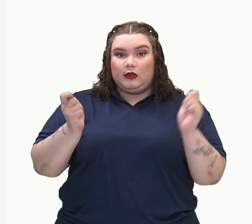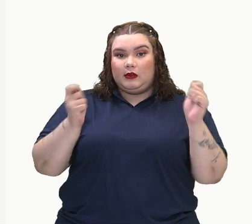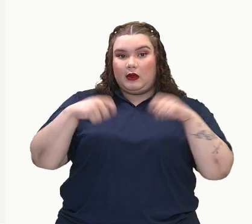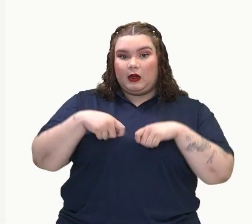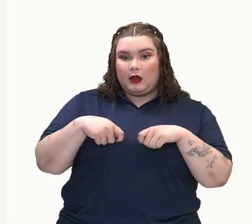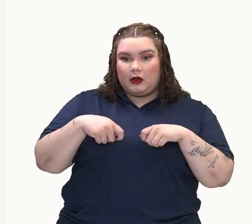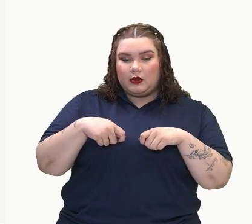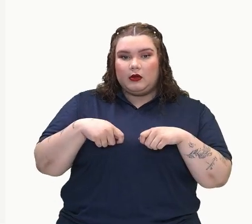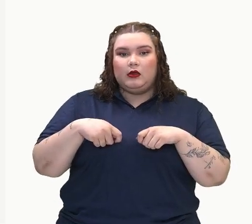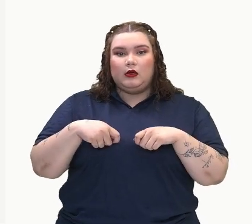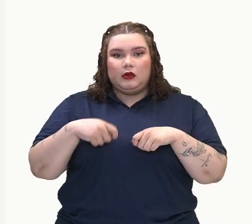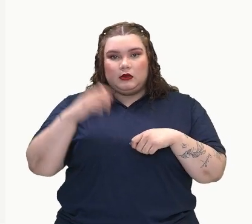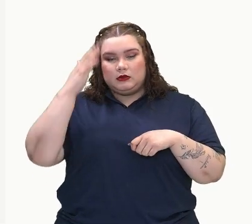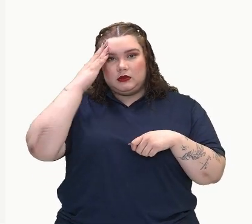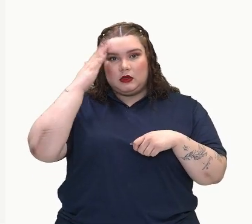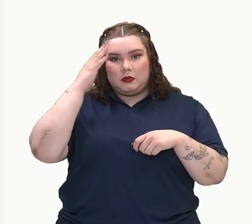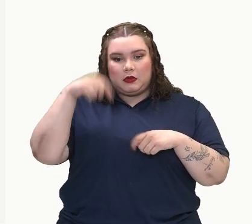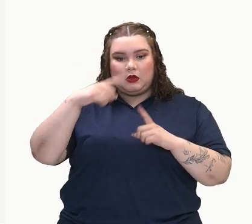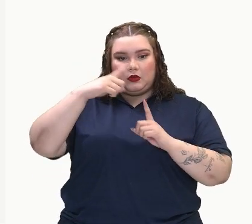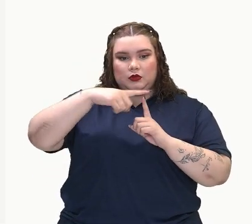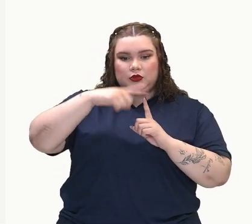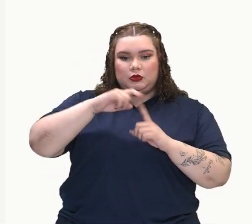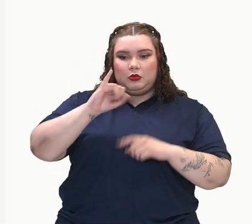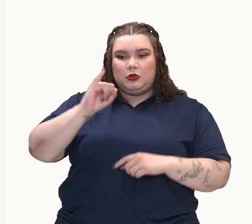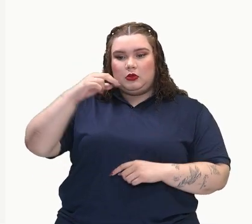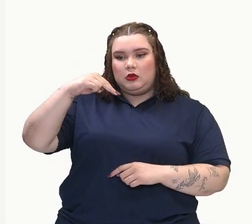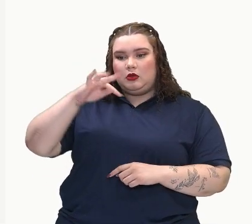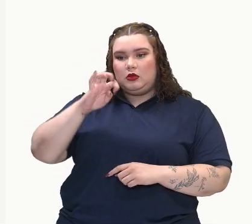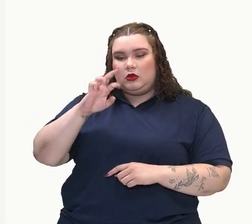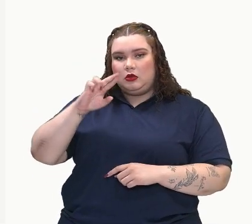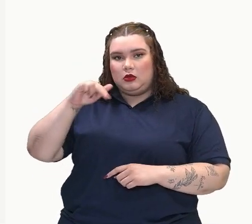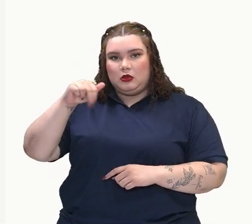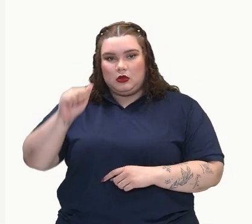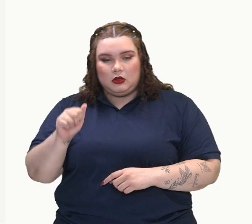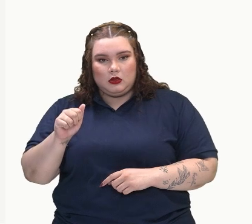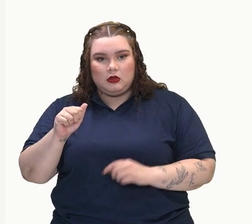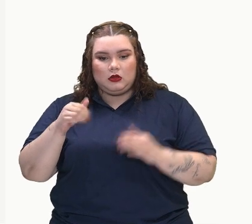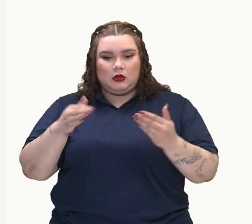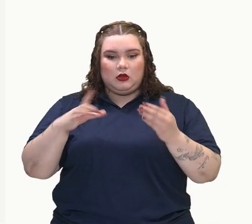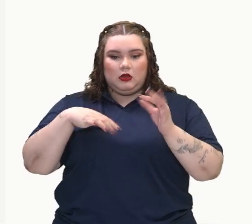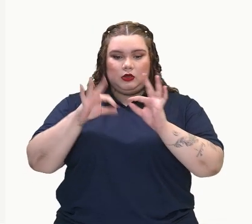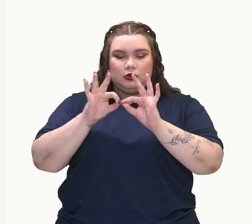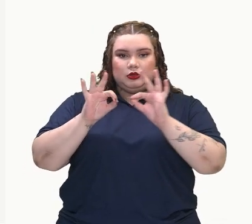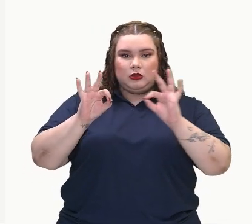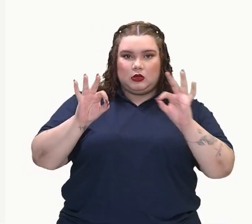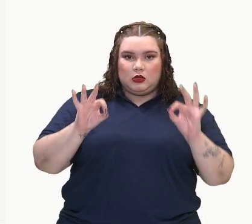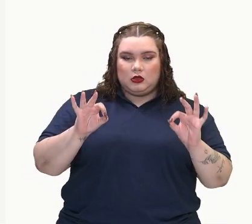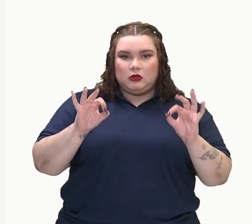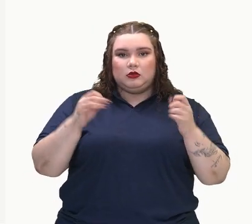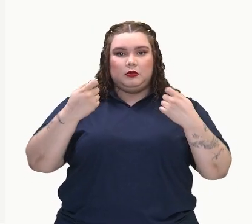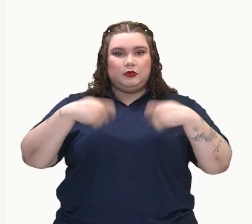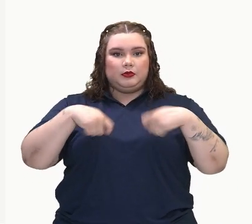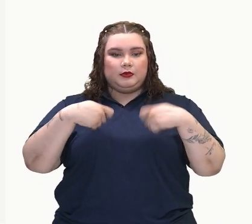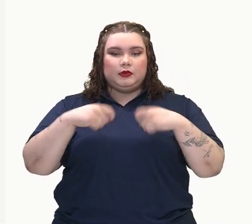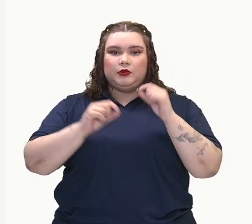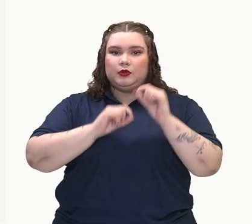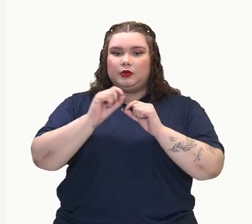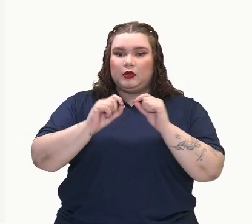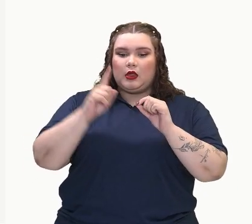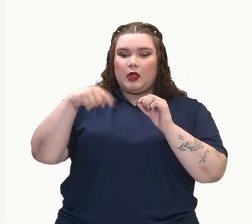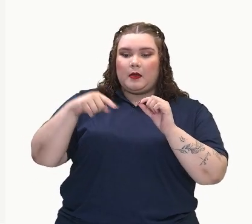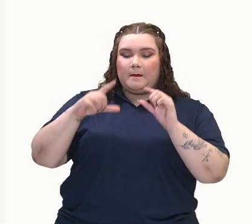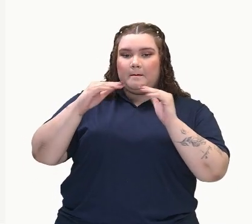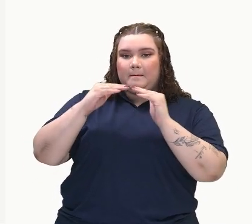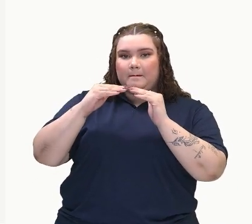dizer que ela é interna à outra, a distância entre os seus centros, né, deve ser menor,